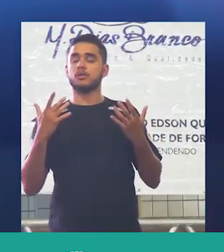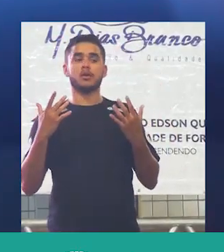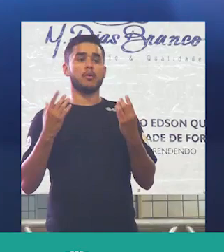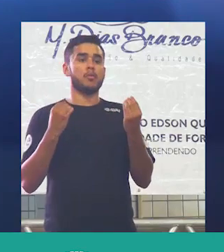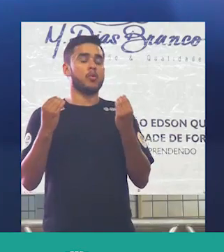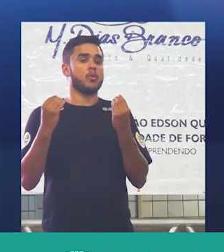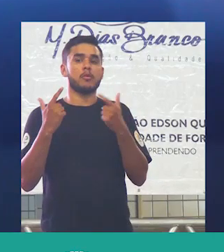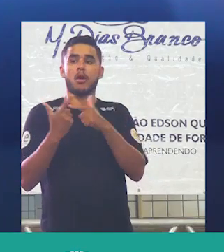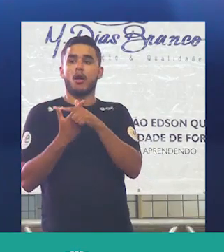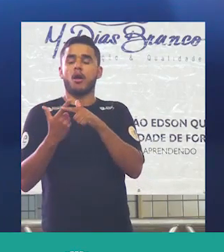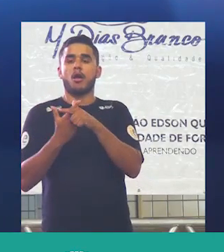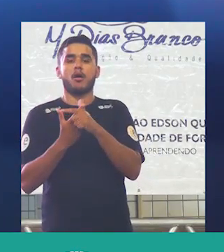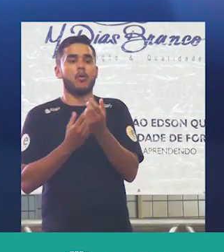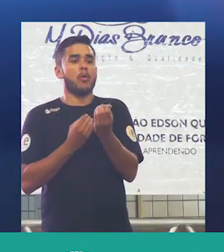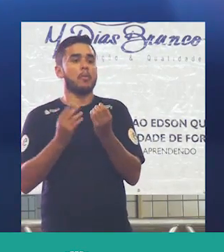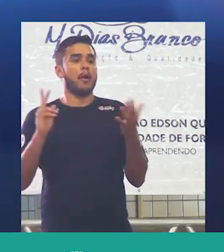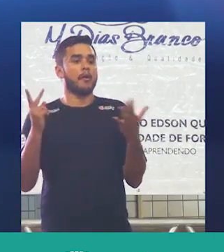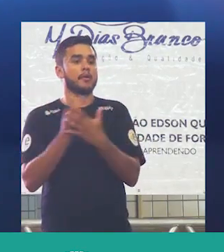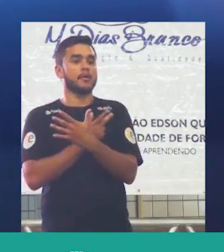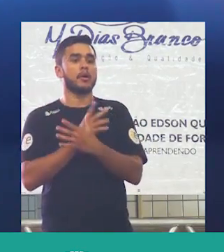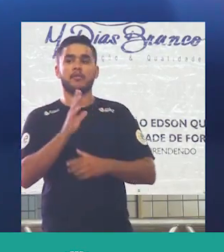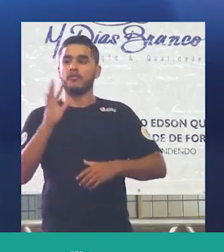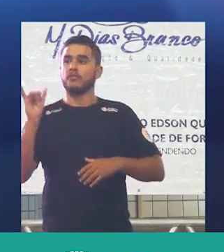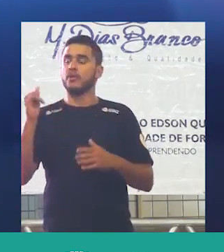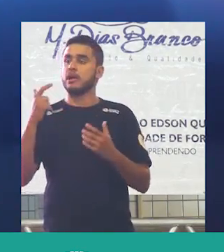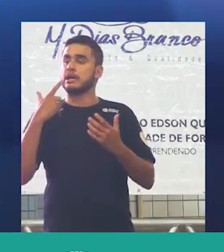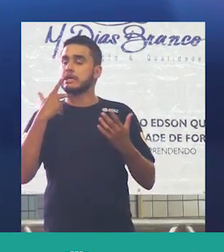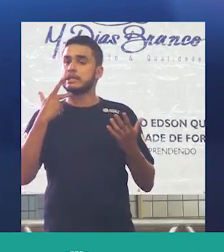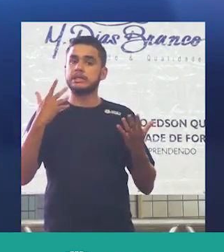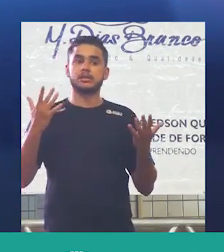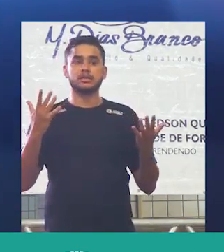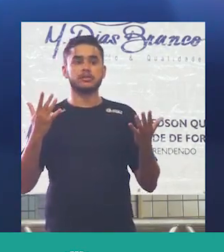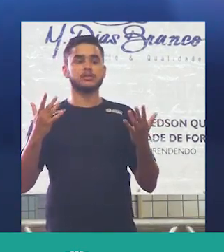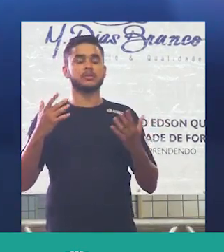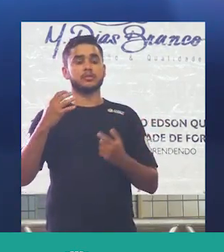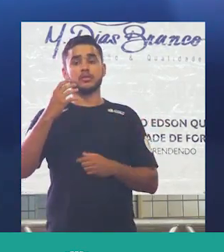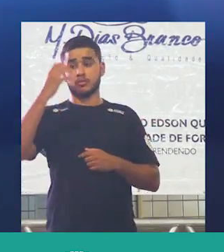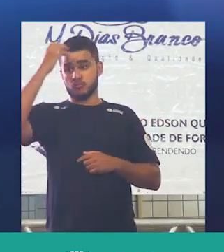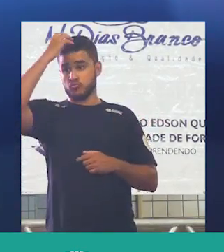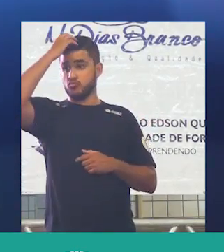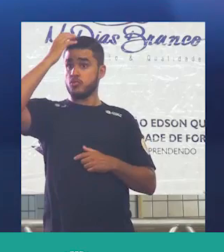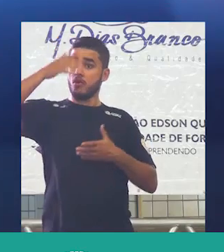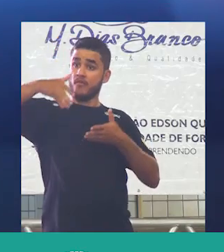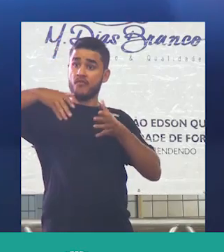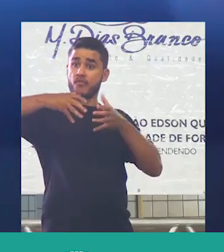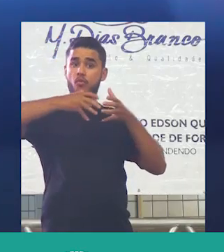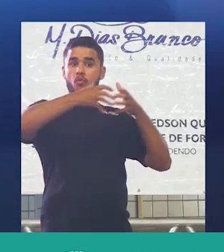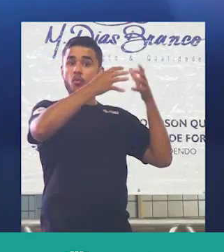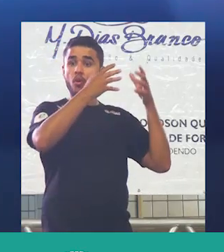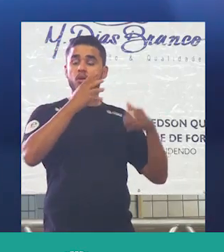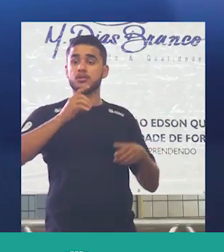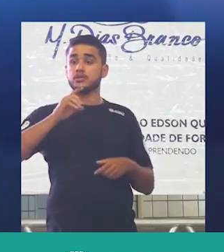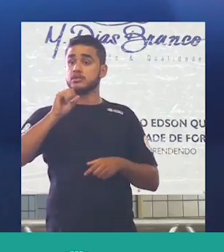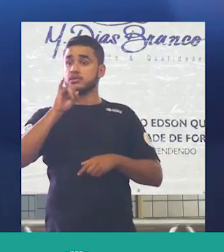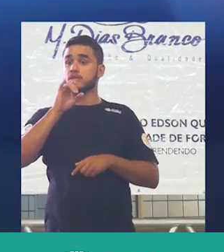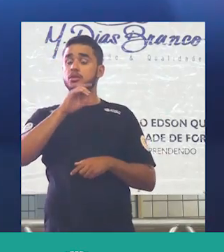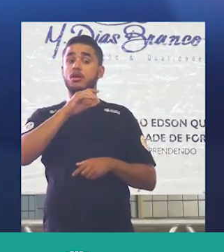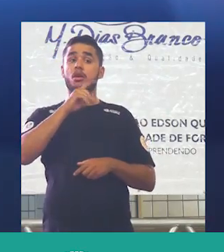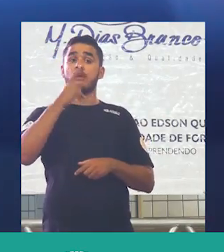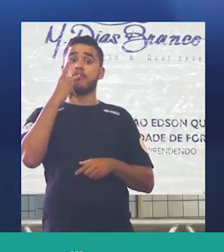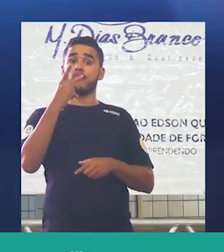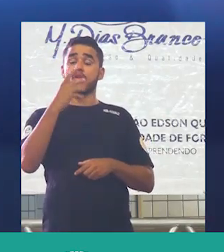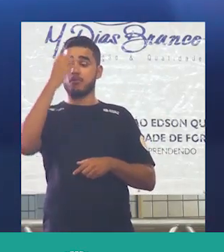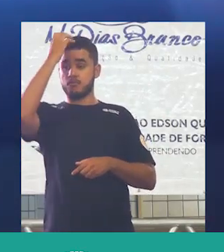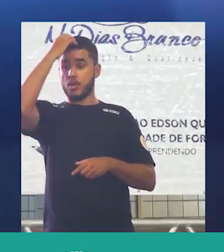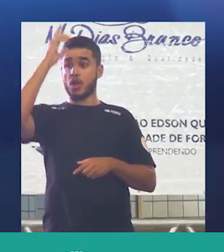ameaçado tudo isso iria se perder. Dom João foi embora, a família real foi embora. Se Dom Pedro, o príncipe regente, fosse